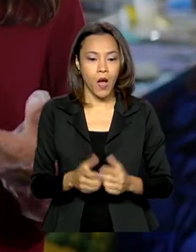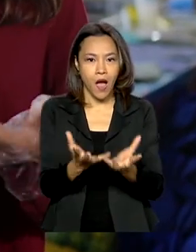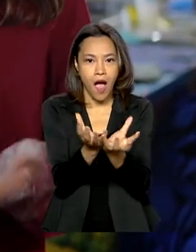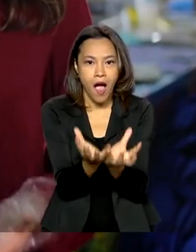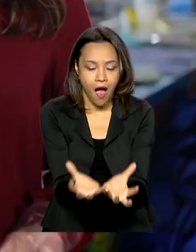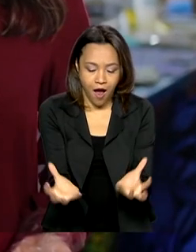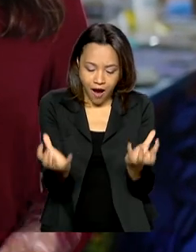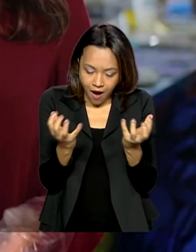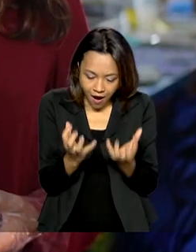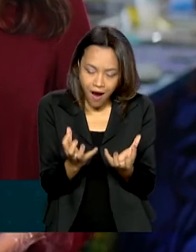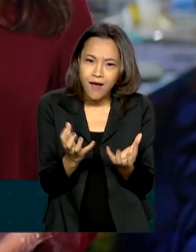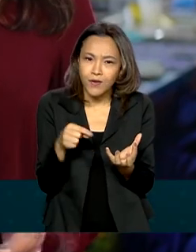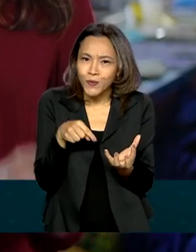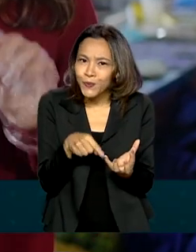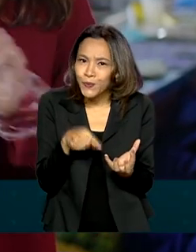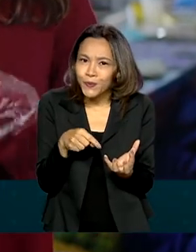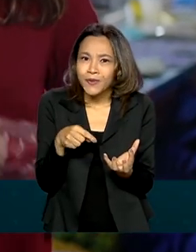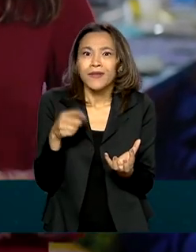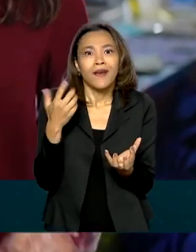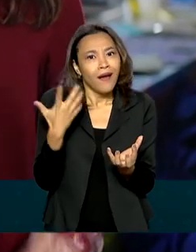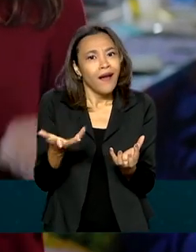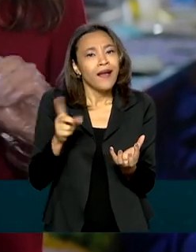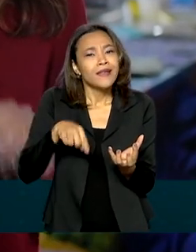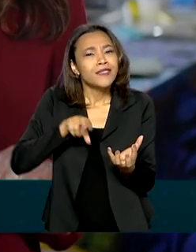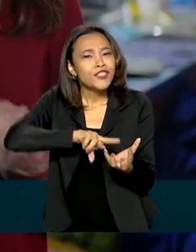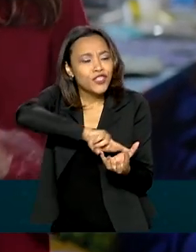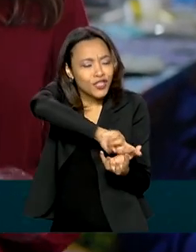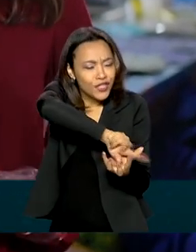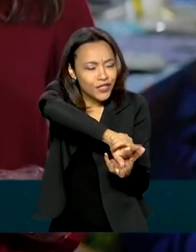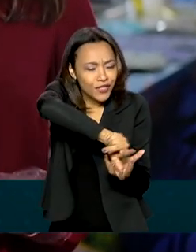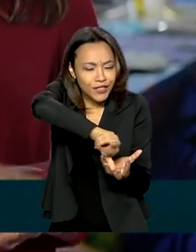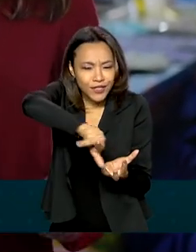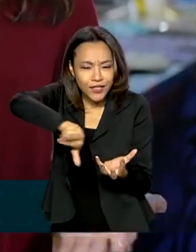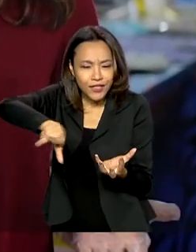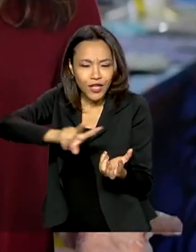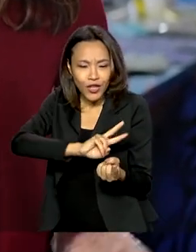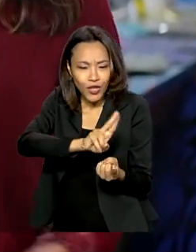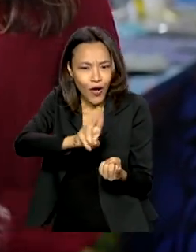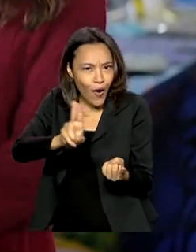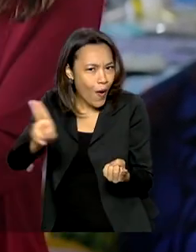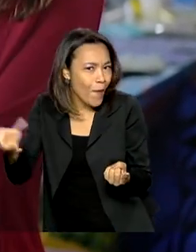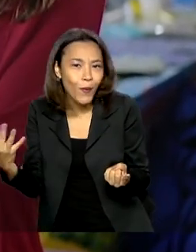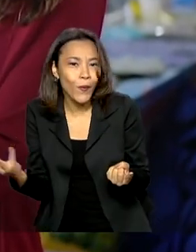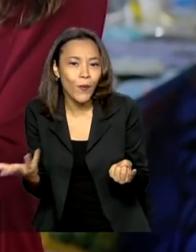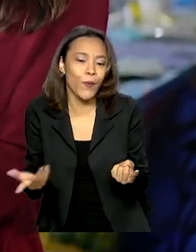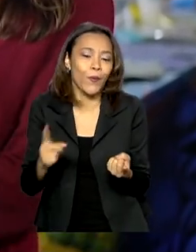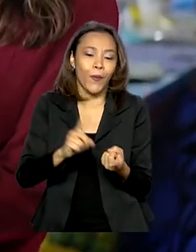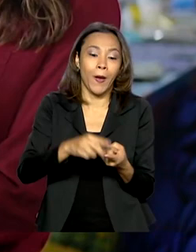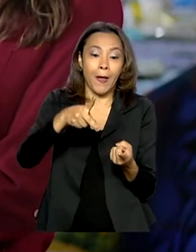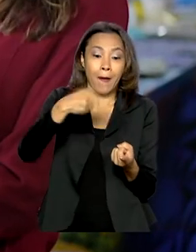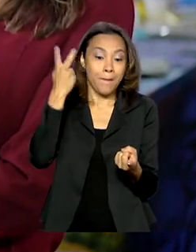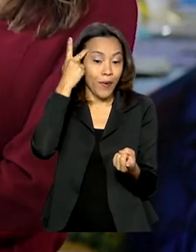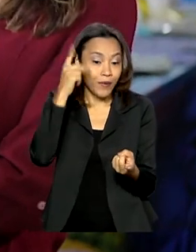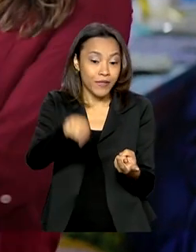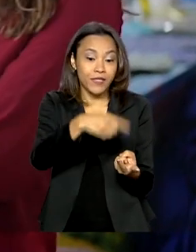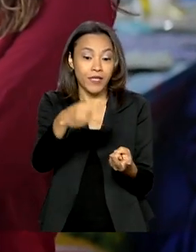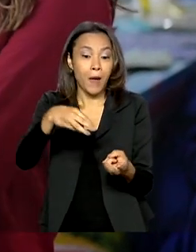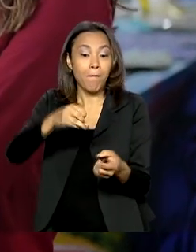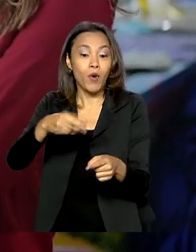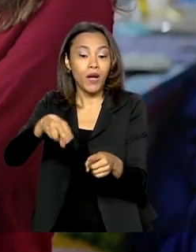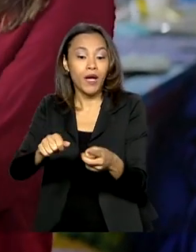Abóbora é uma hortaliça tropical que tem diferentes tipos e nomes. Entre eles, paulista,